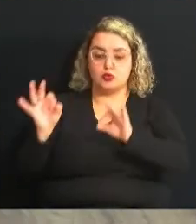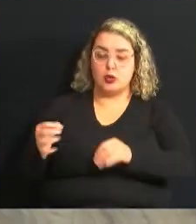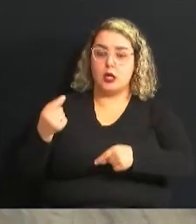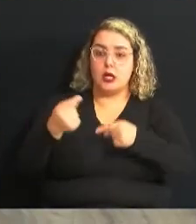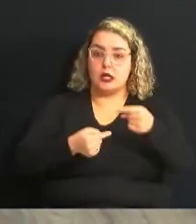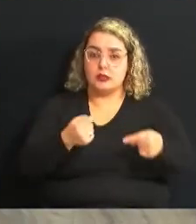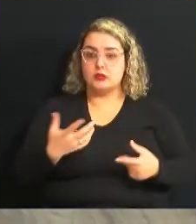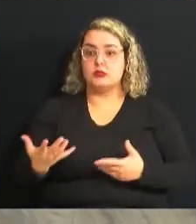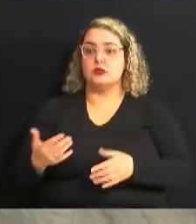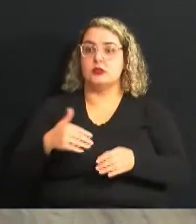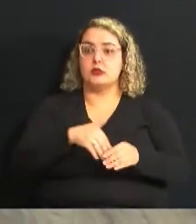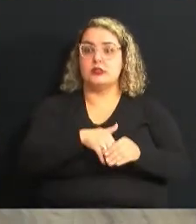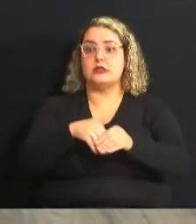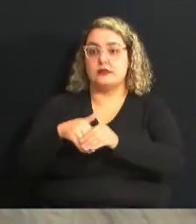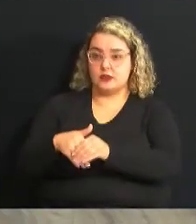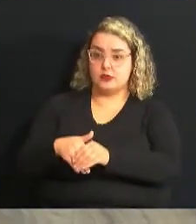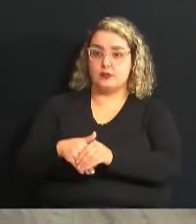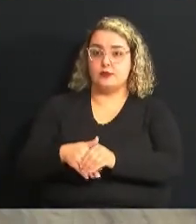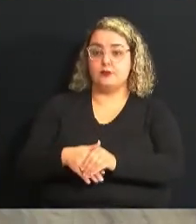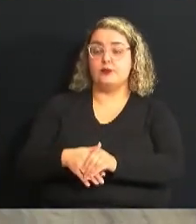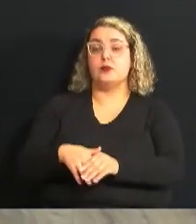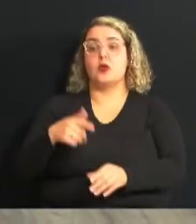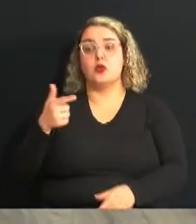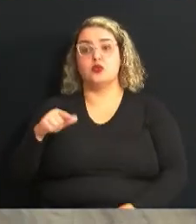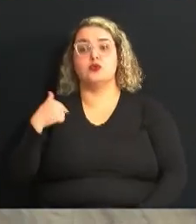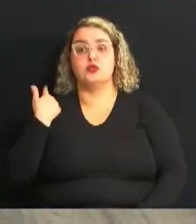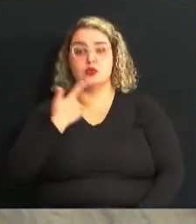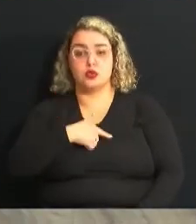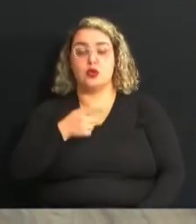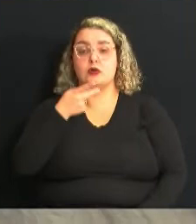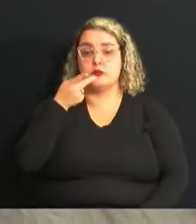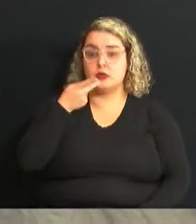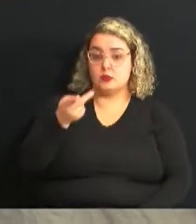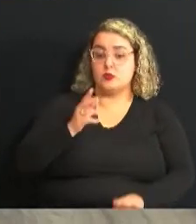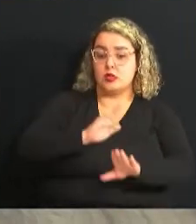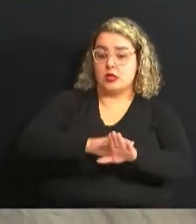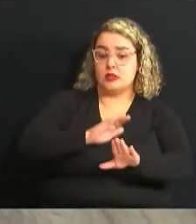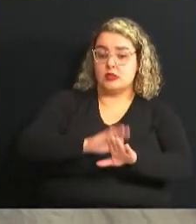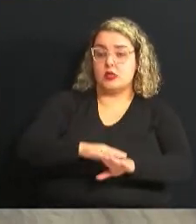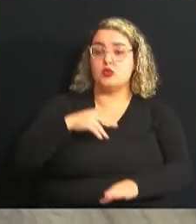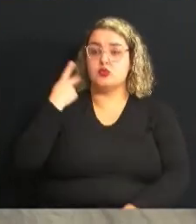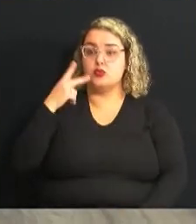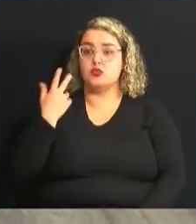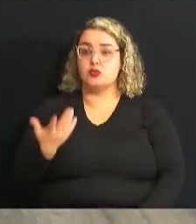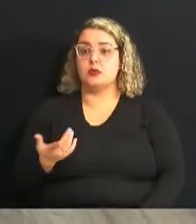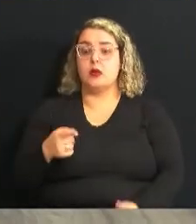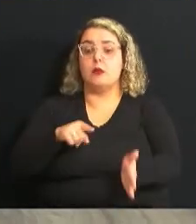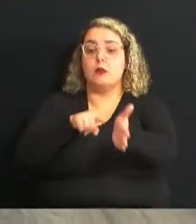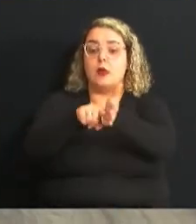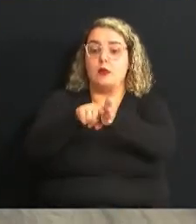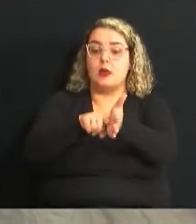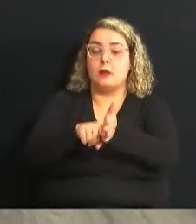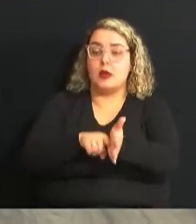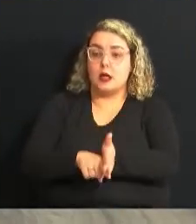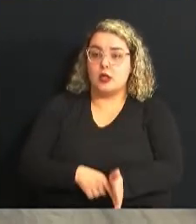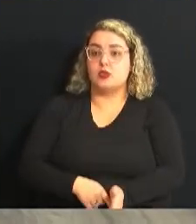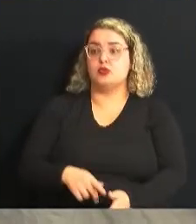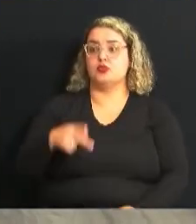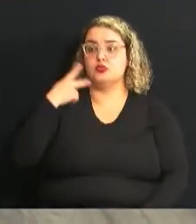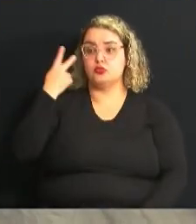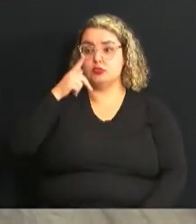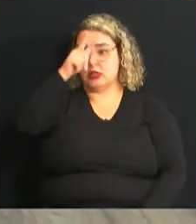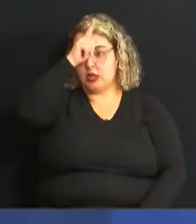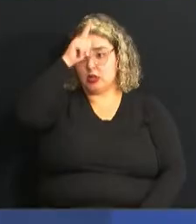discussões e votações. A gente segue falando aqui sobre a ação dos parlamentares, agora com um questionamento do vereador Gustavo Peta.